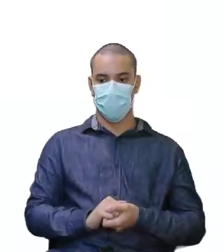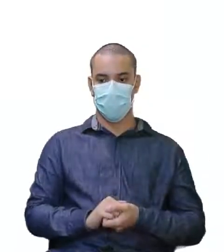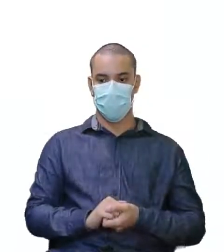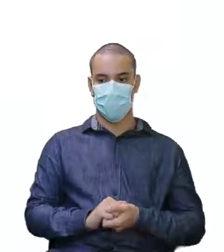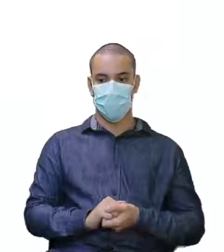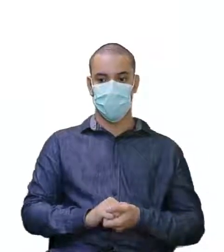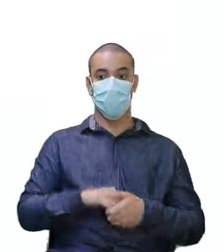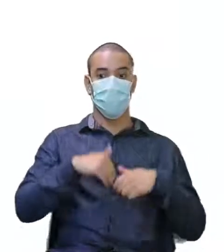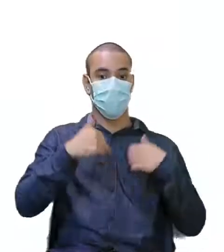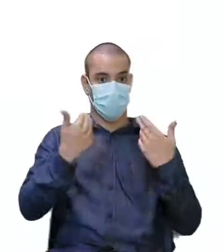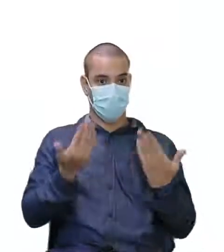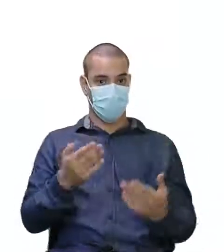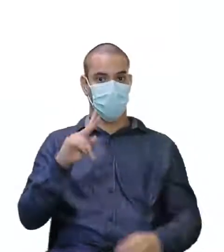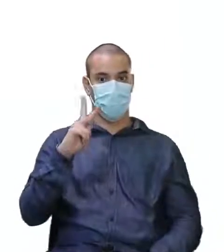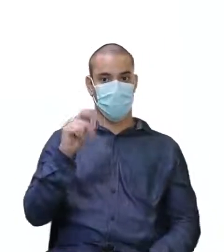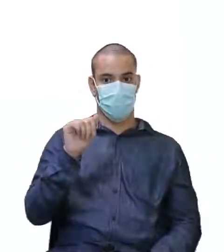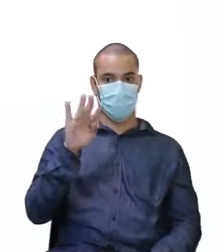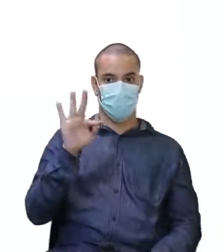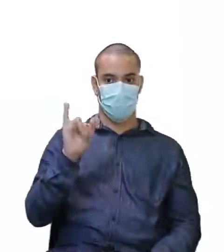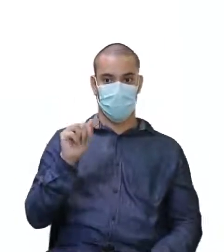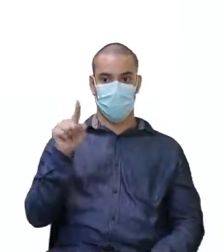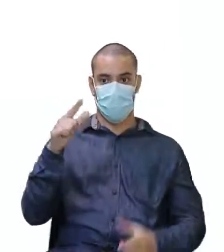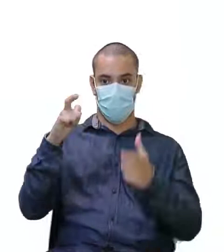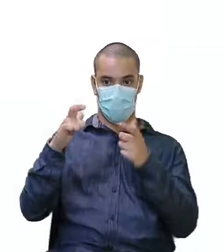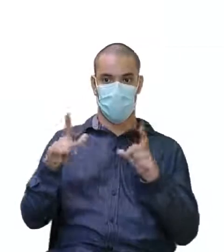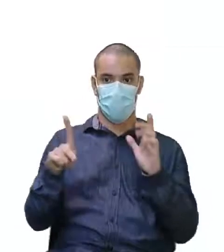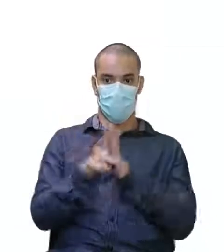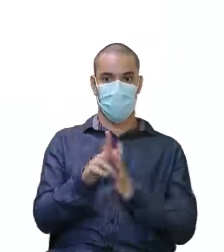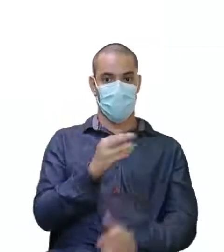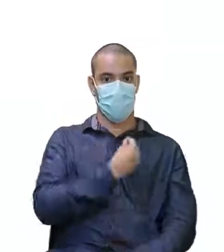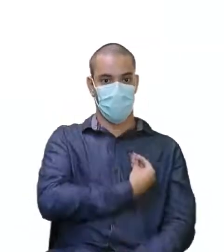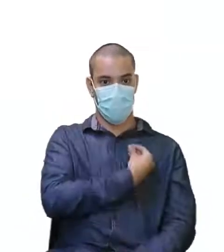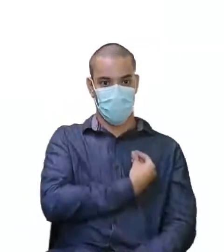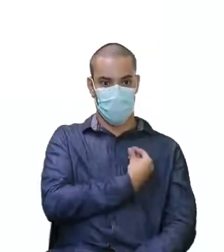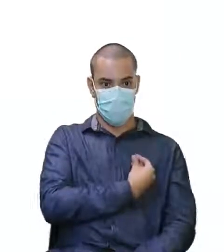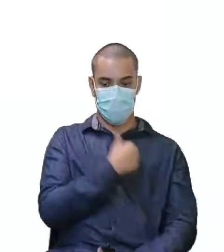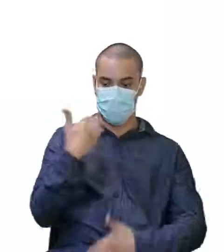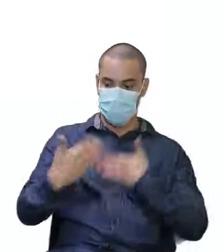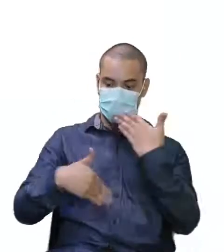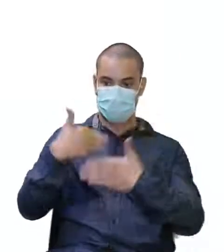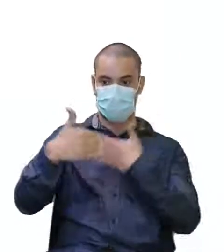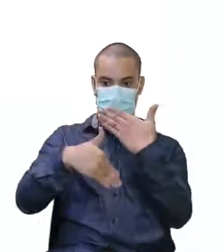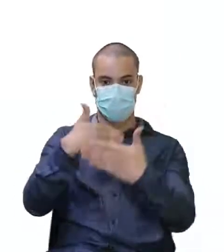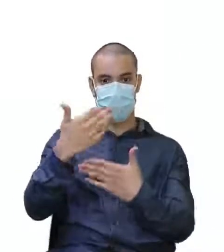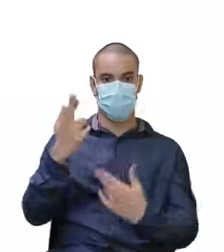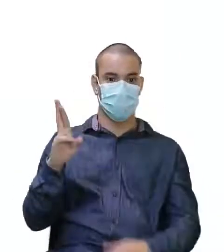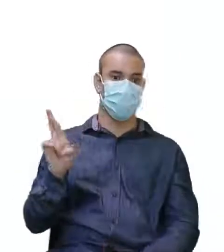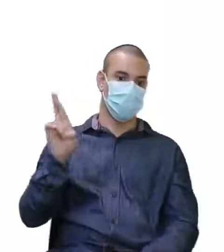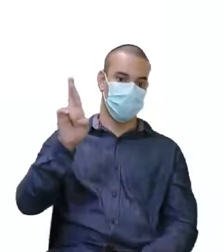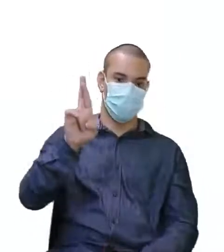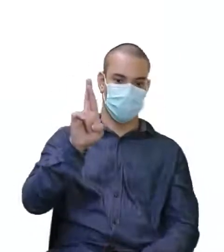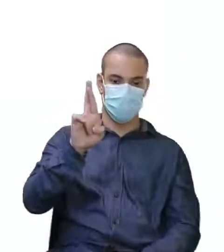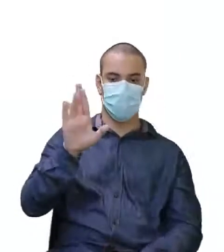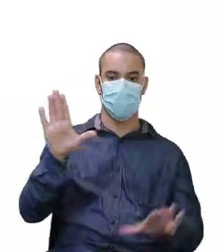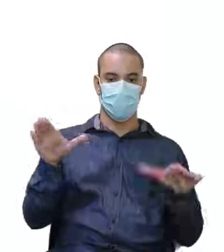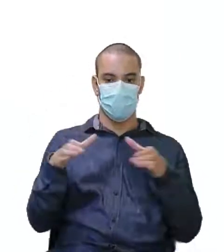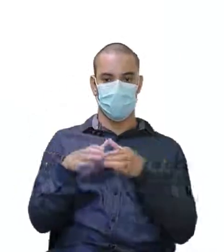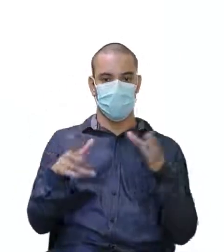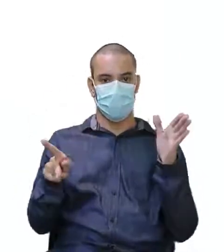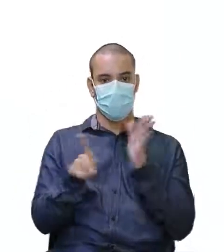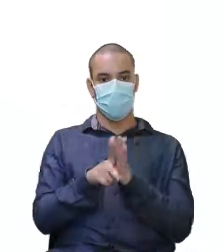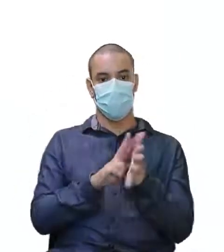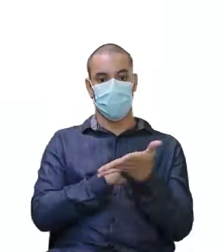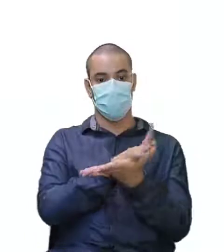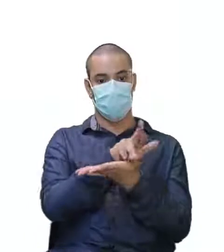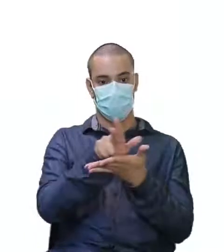Então, o hábitat é o lugar onde um organismo vive e se desenvolve, representado pelo conjunto de